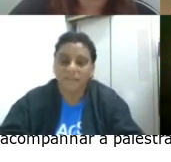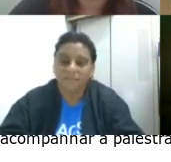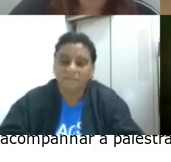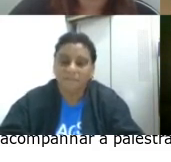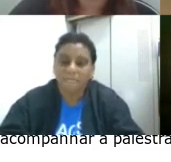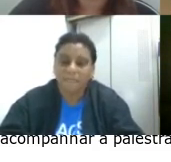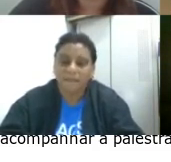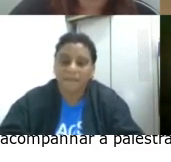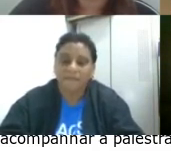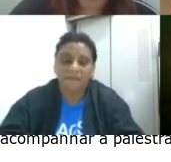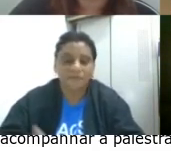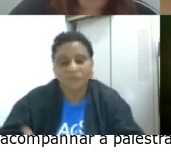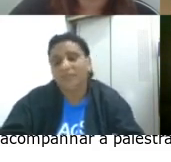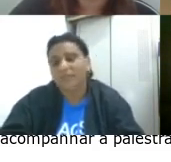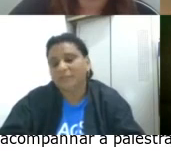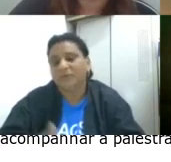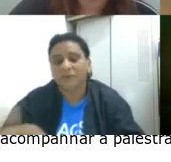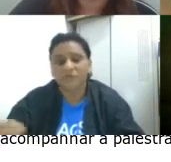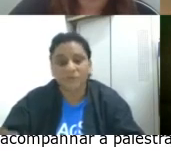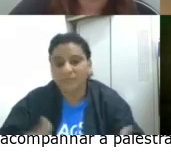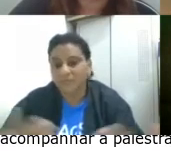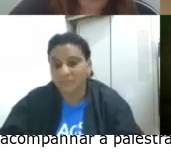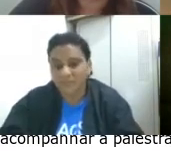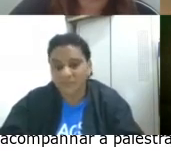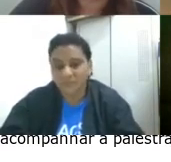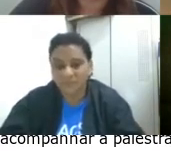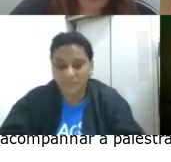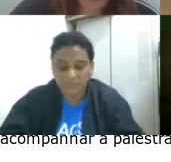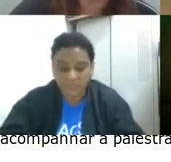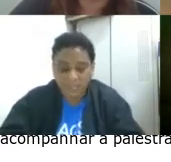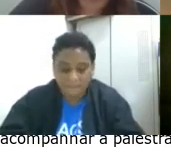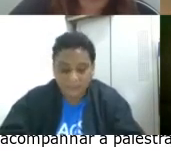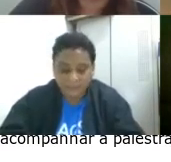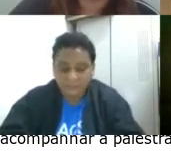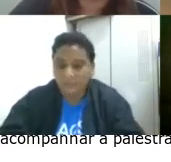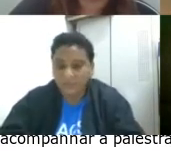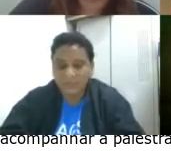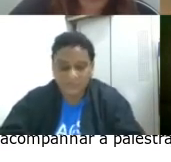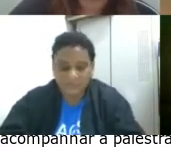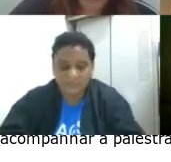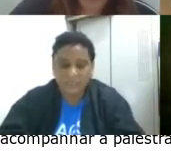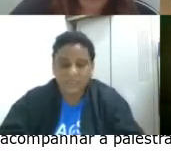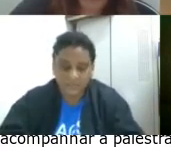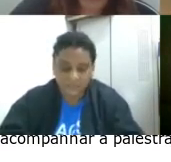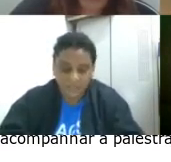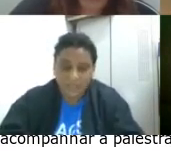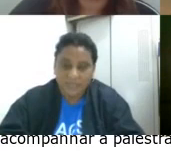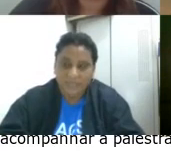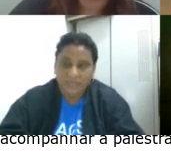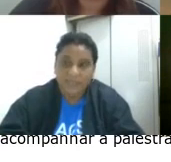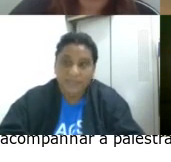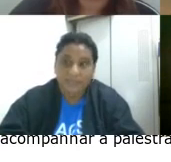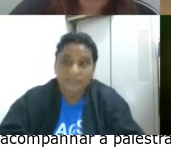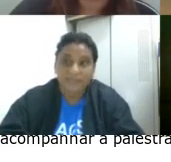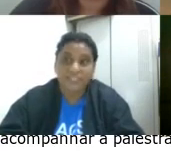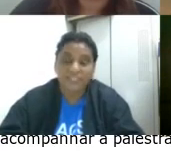né não só da tuberculose como de tantas outras doenças mas a tuberculose que é o assunto em questão é